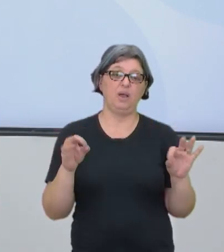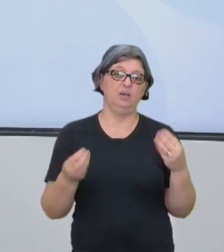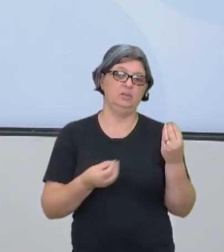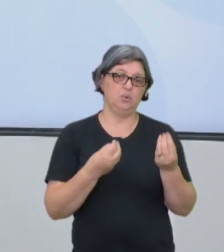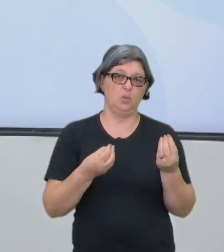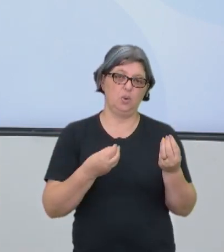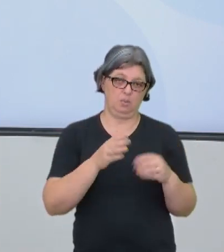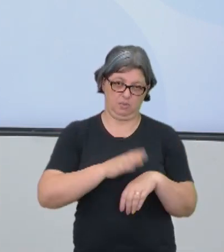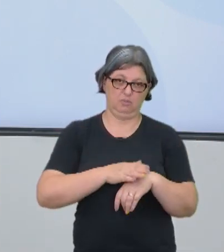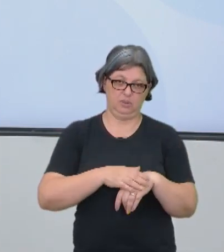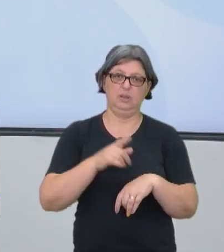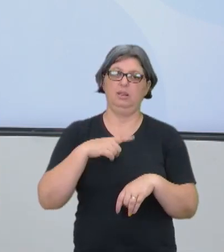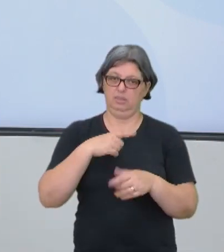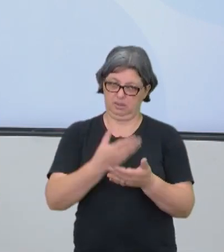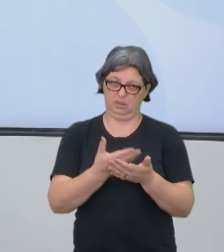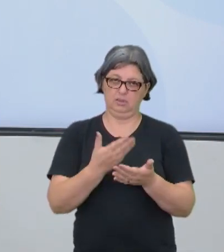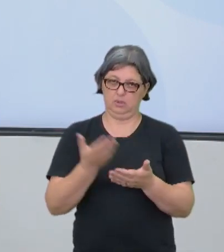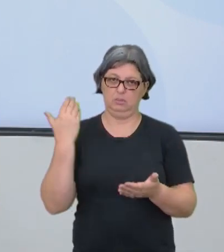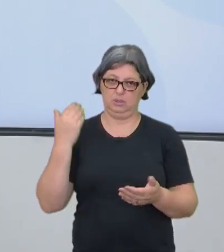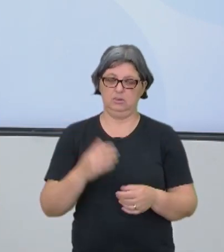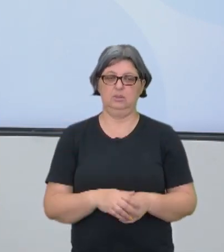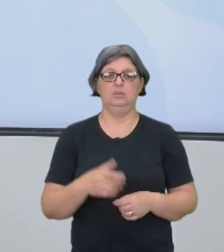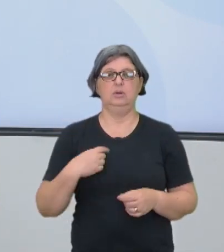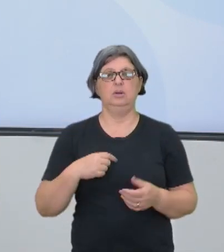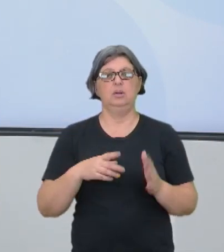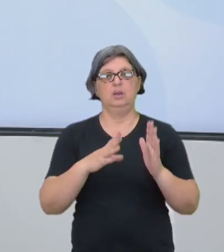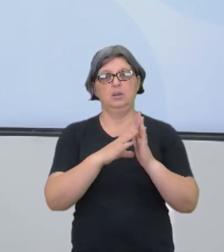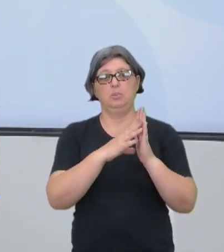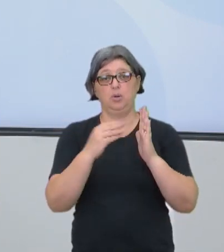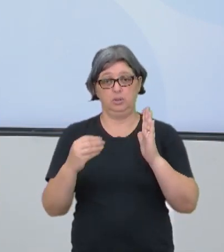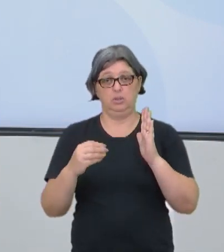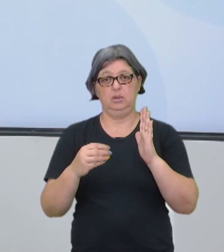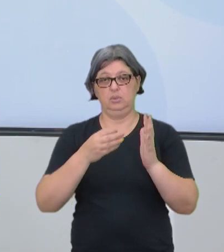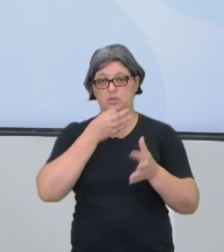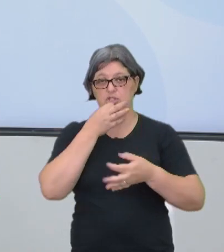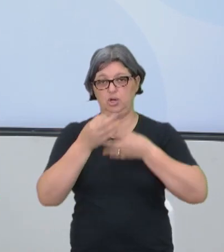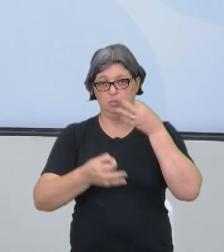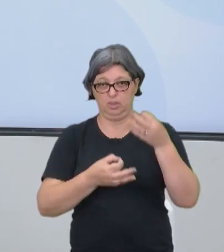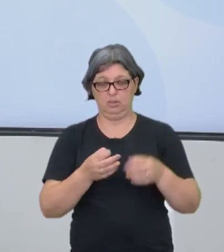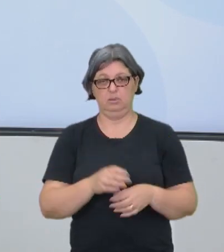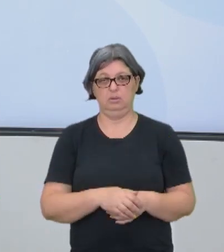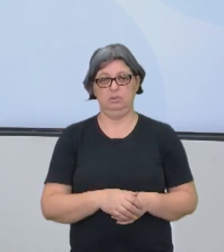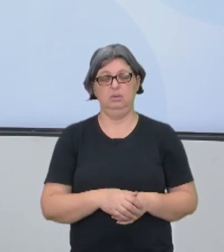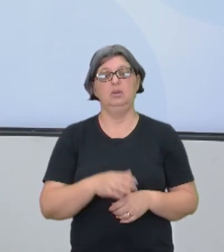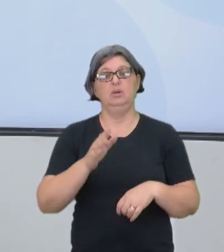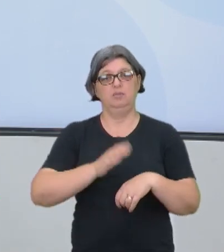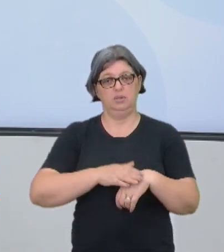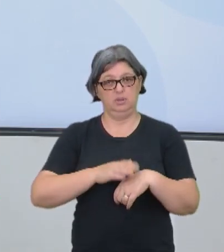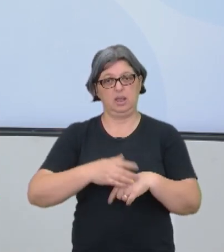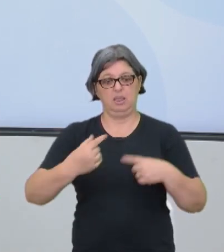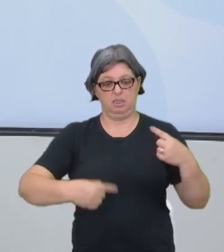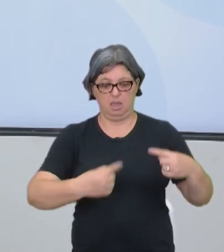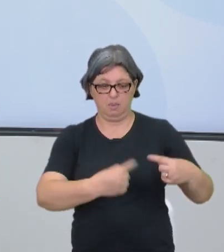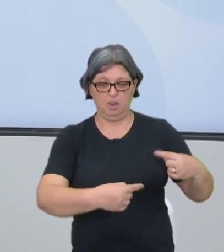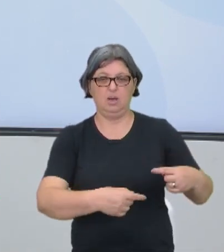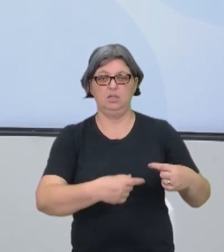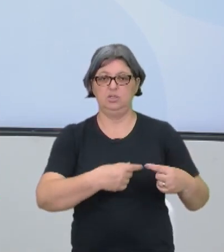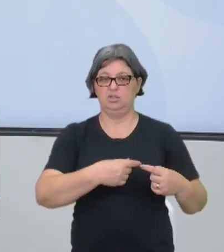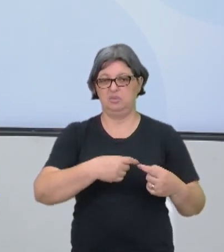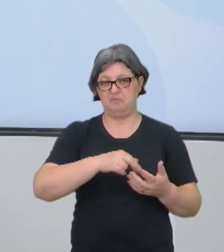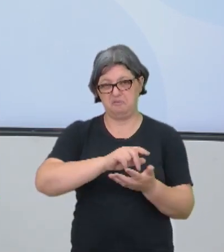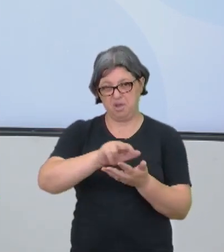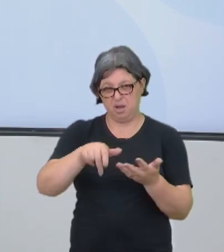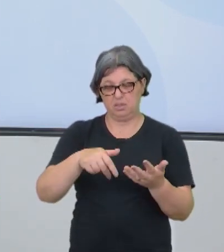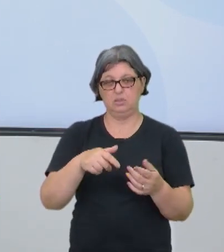faço? Tem também nessa aula. Falamos de modelos de argumentos, tá? Fizemos debates, vários debates. Tivemos